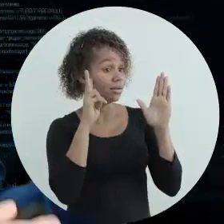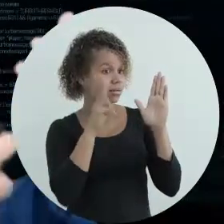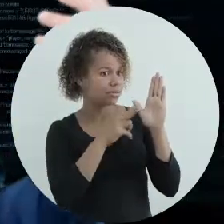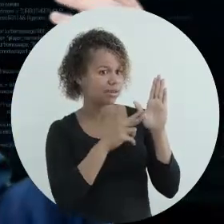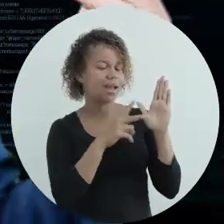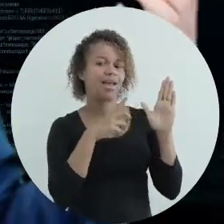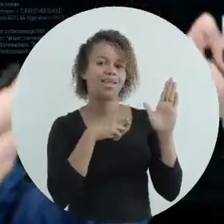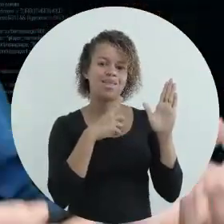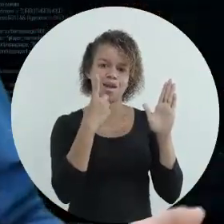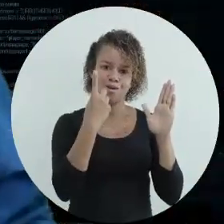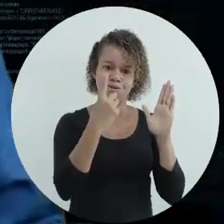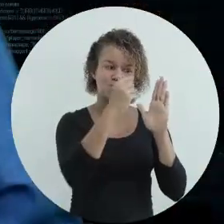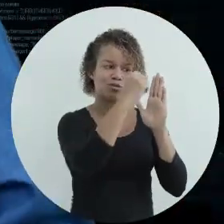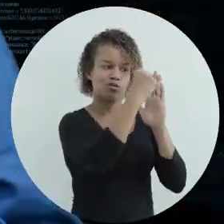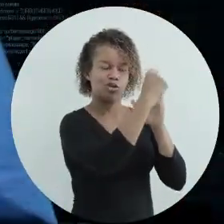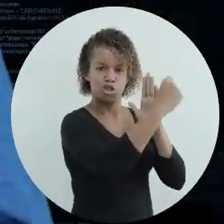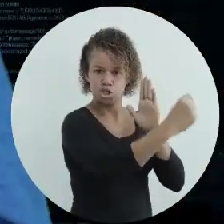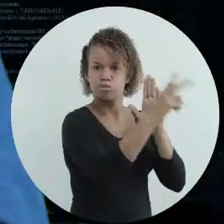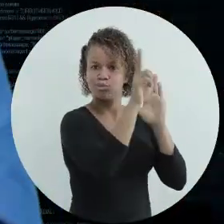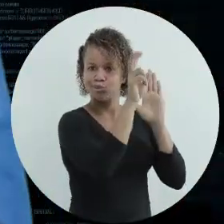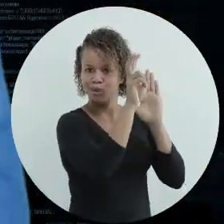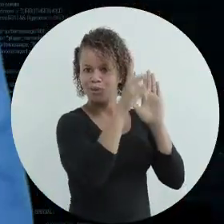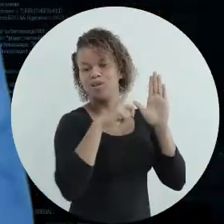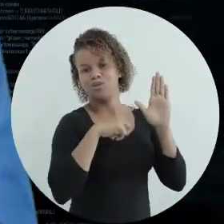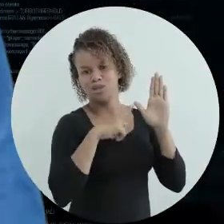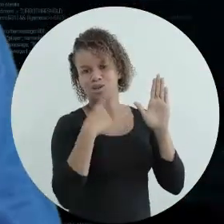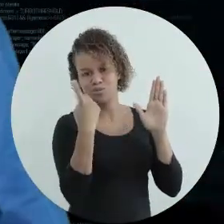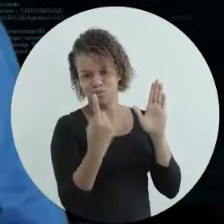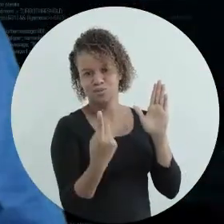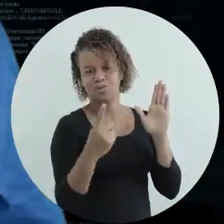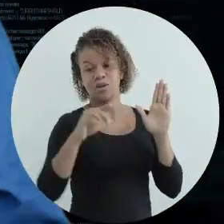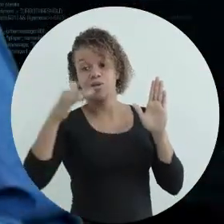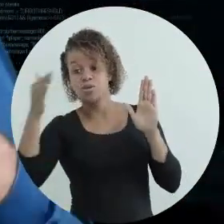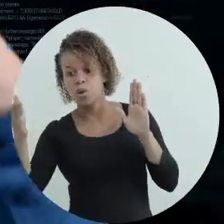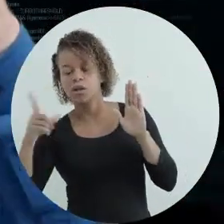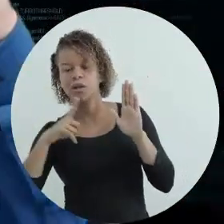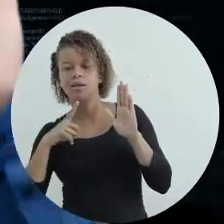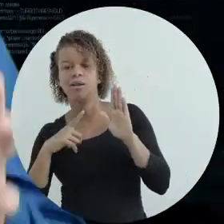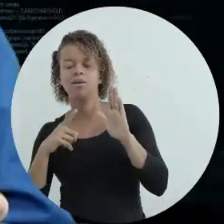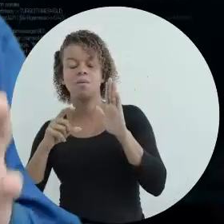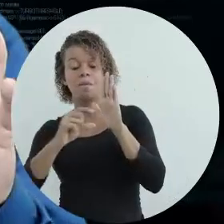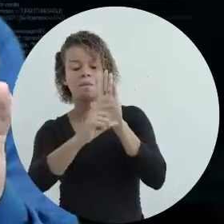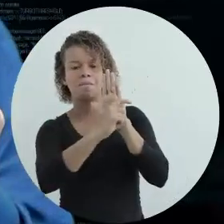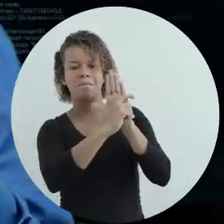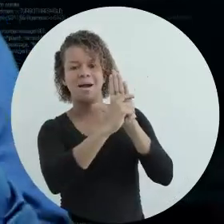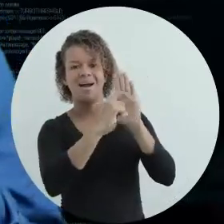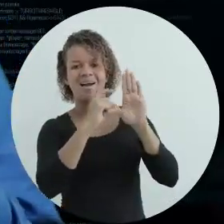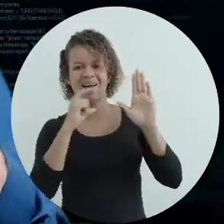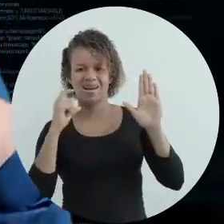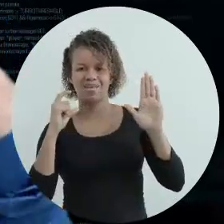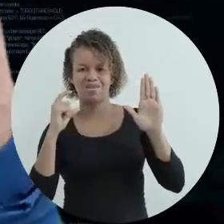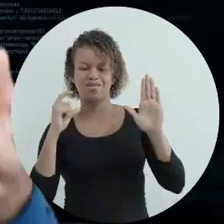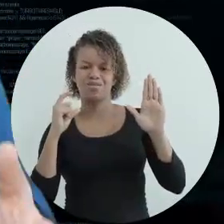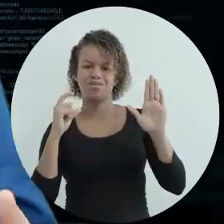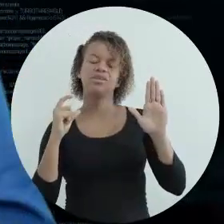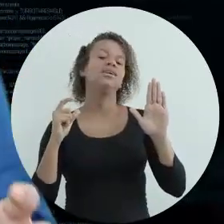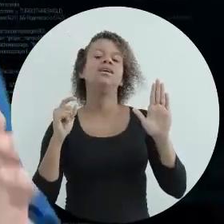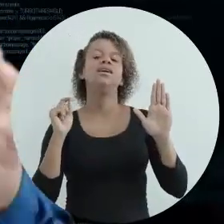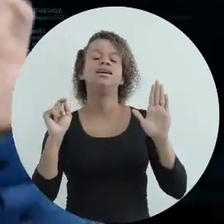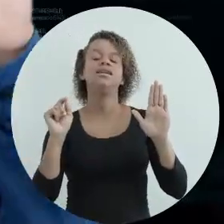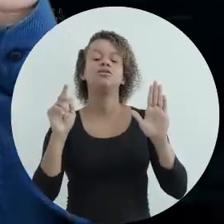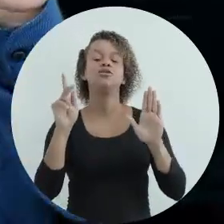de conteúdo, no caso a gente tem um título, e no outro a gente tem um parágrafo. Então, o HTML ele tem